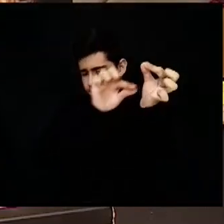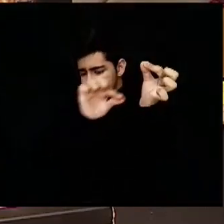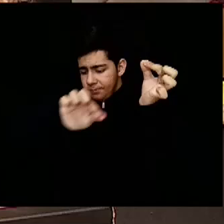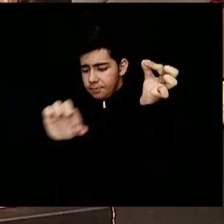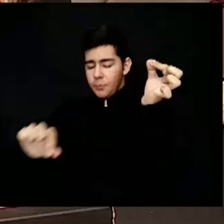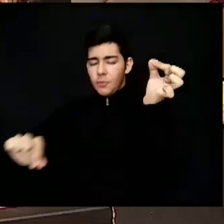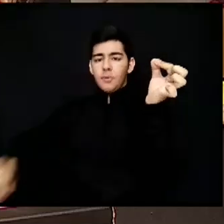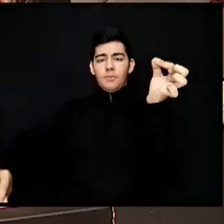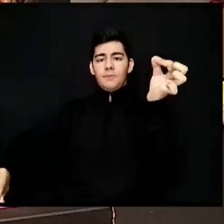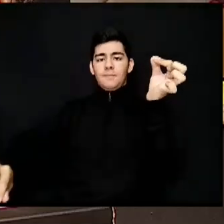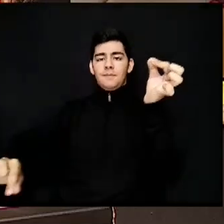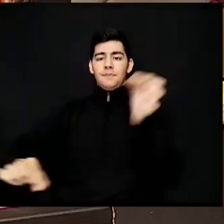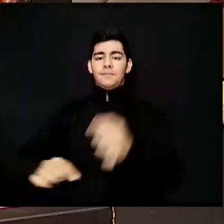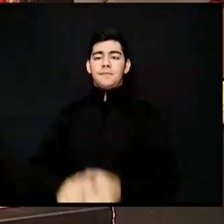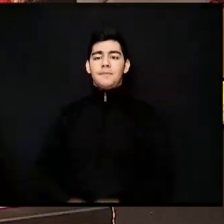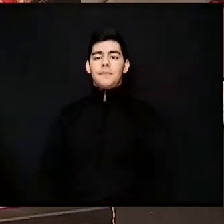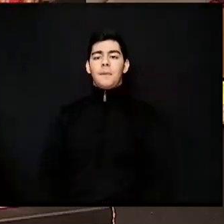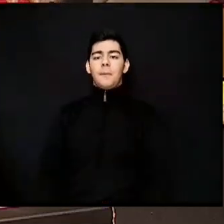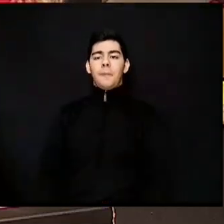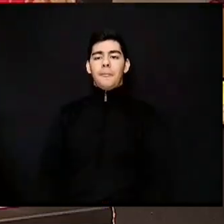pra ficar tudo bem juntinho.